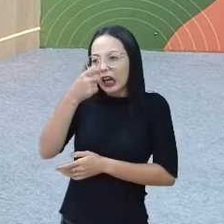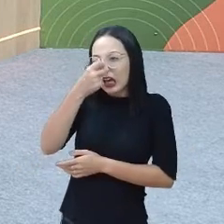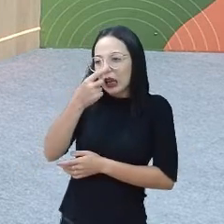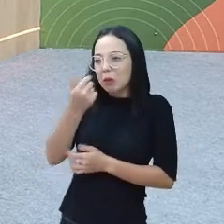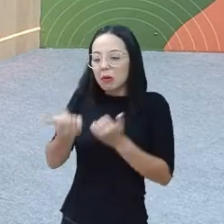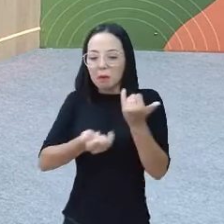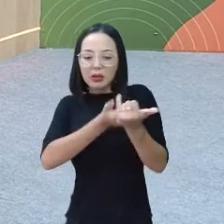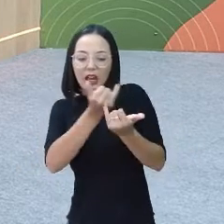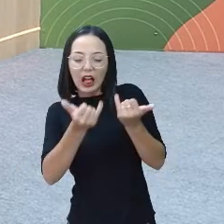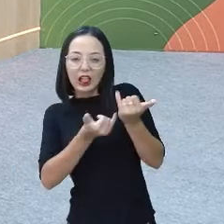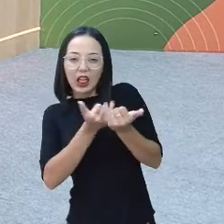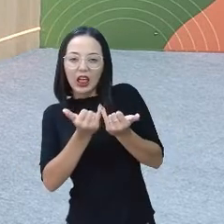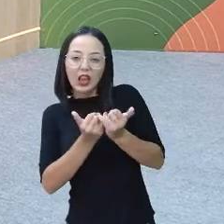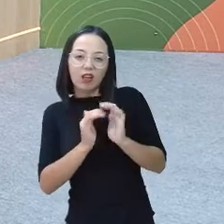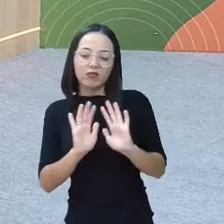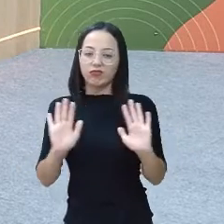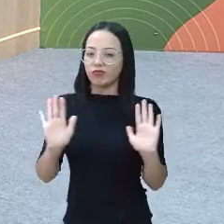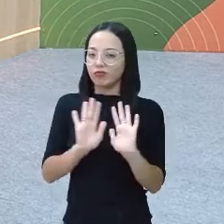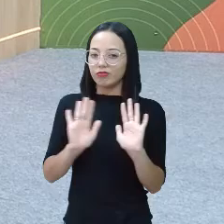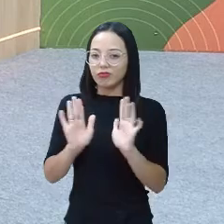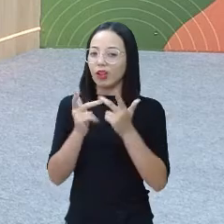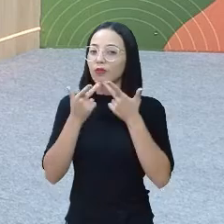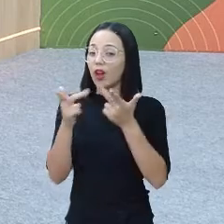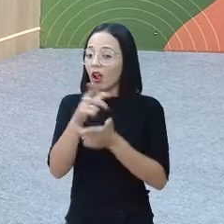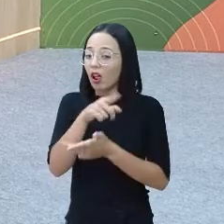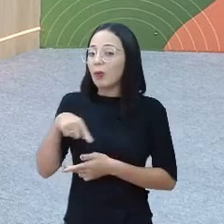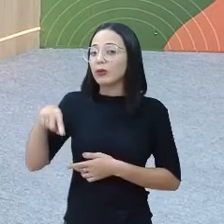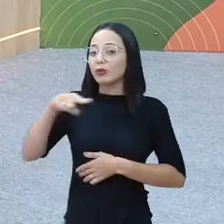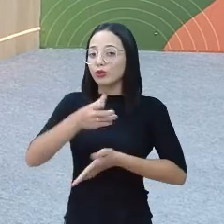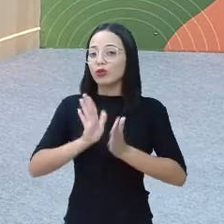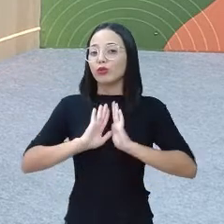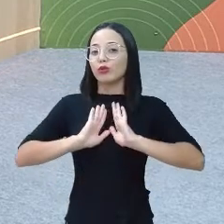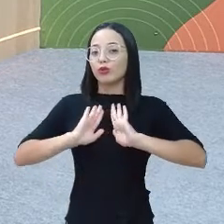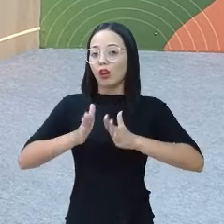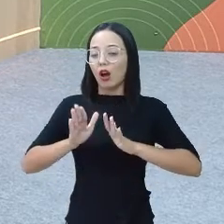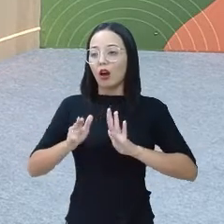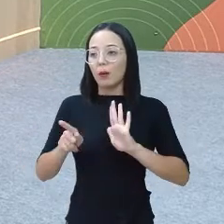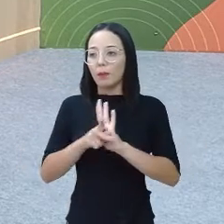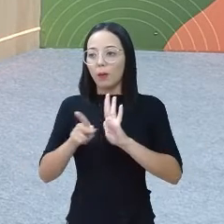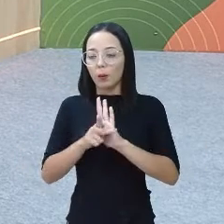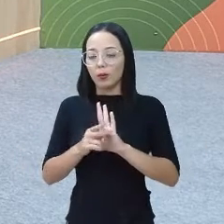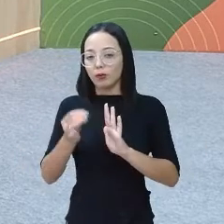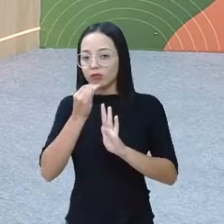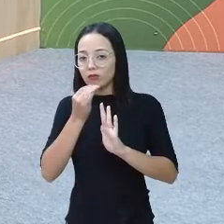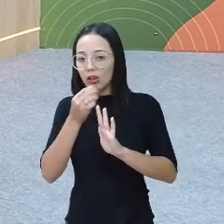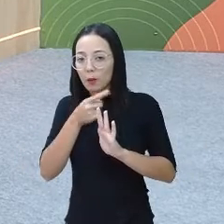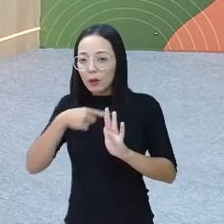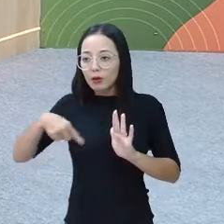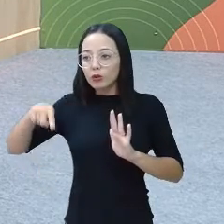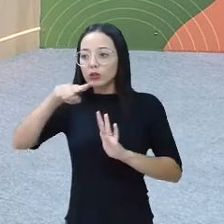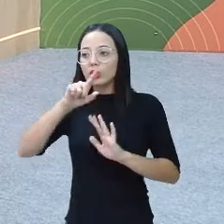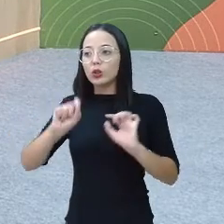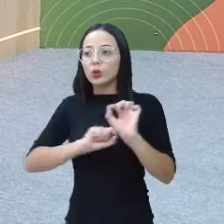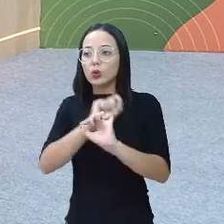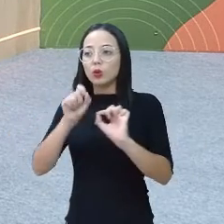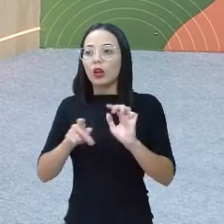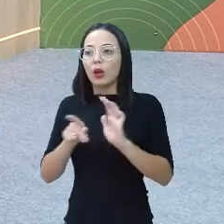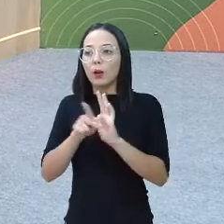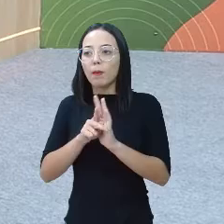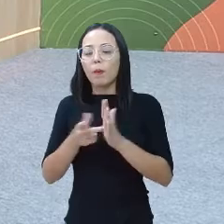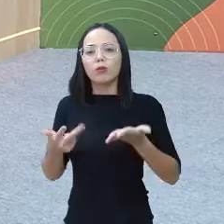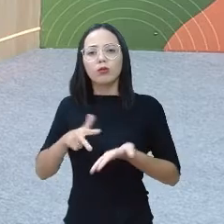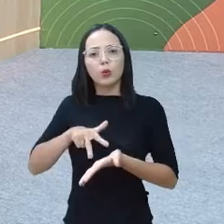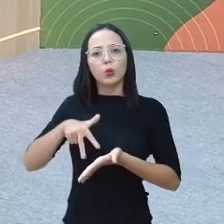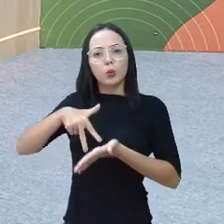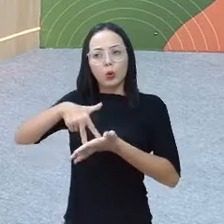uma brincadeira. E eu posso falar isso para vocês, abrindo aqui para vocês, com lugar de